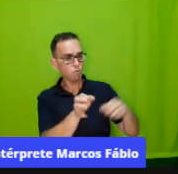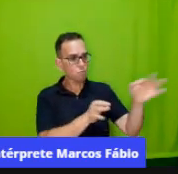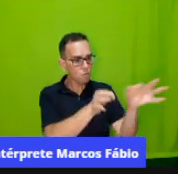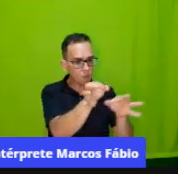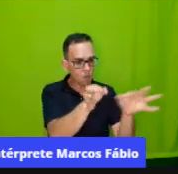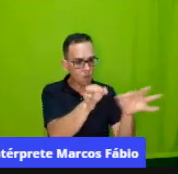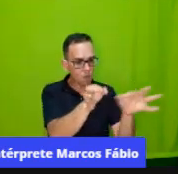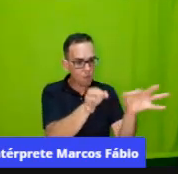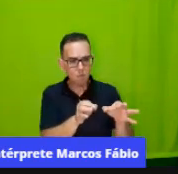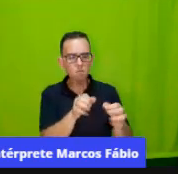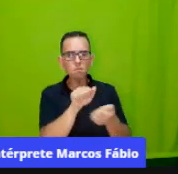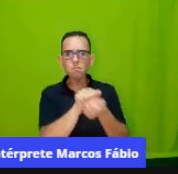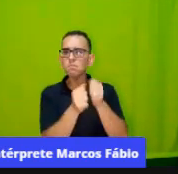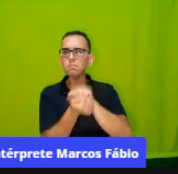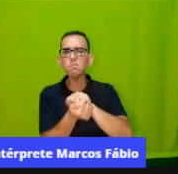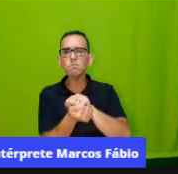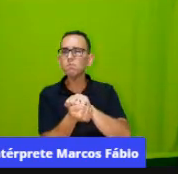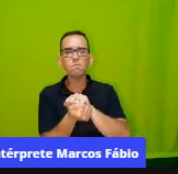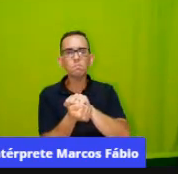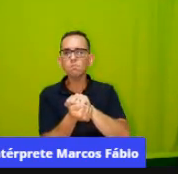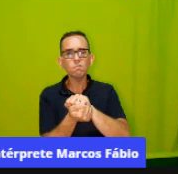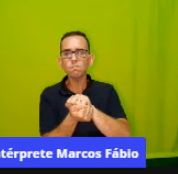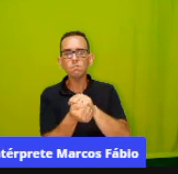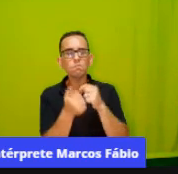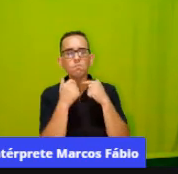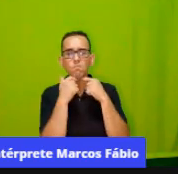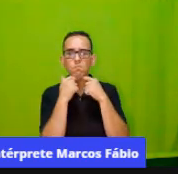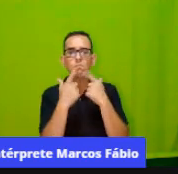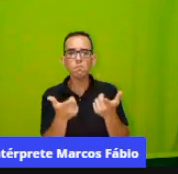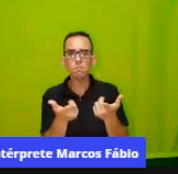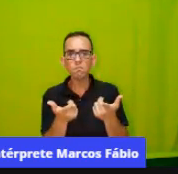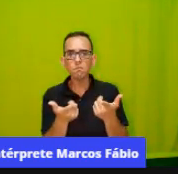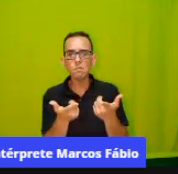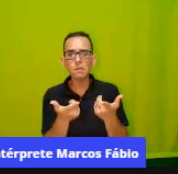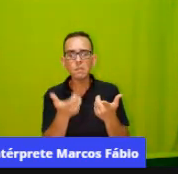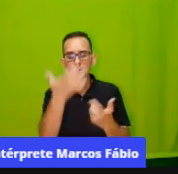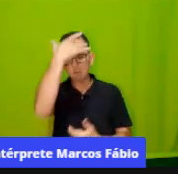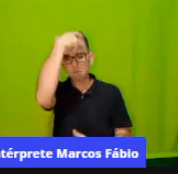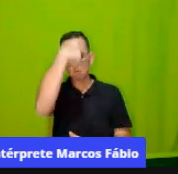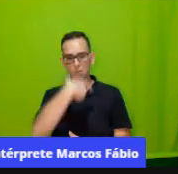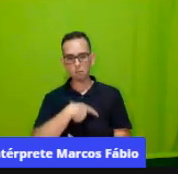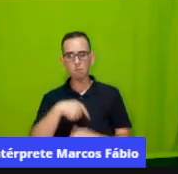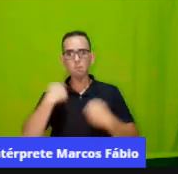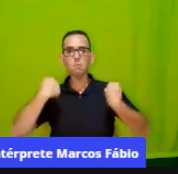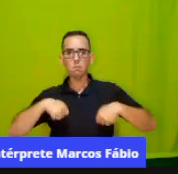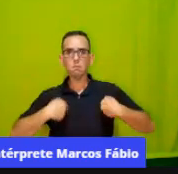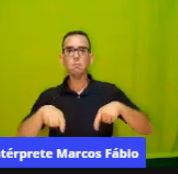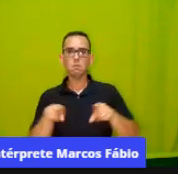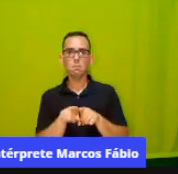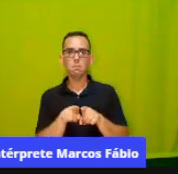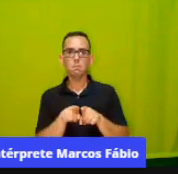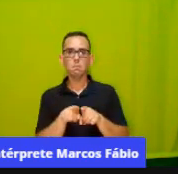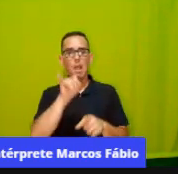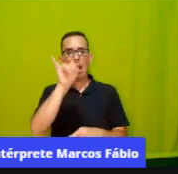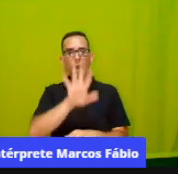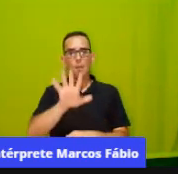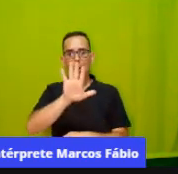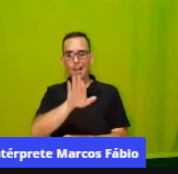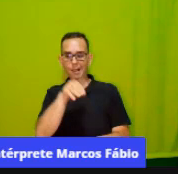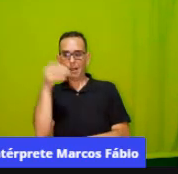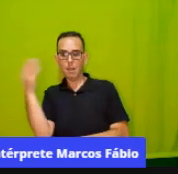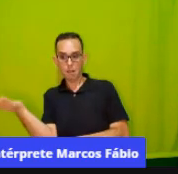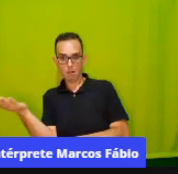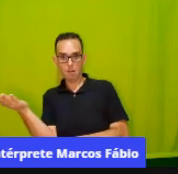está adaptada, ela não está adequada para o que ele necessita. A imagem à direita, logo à